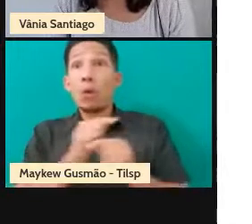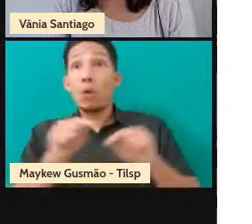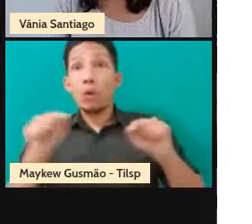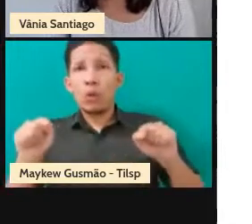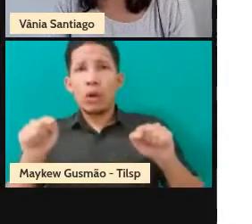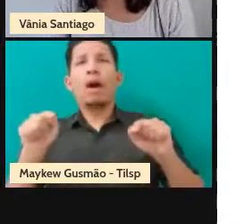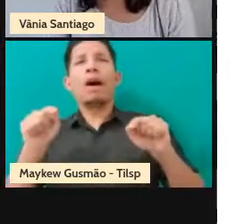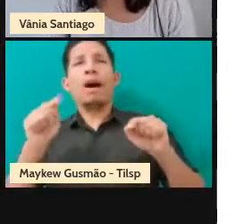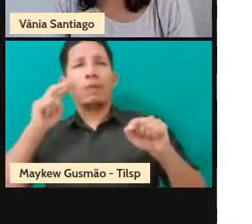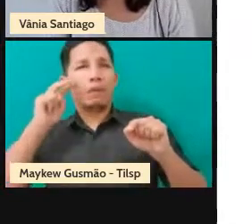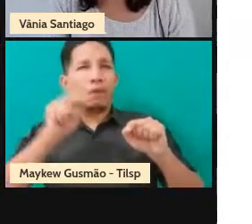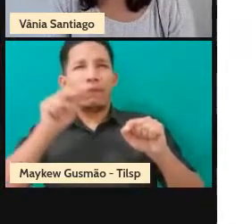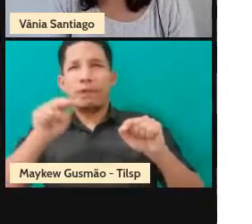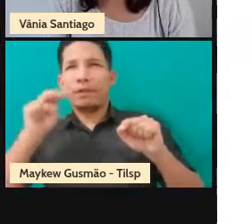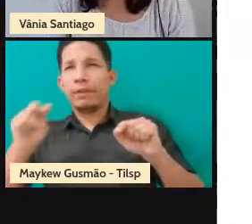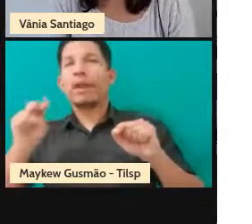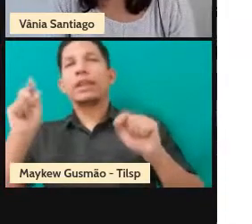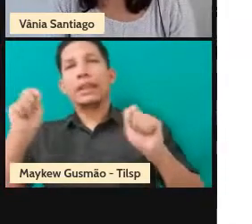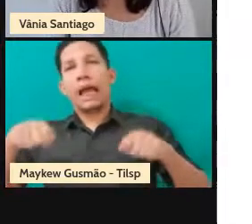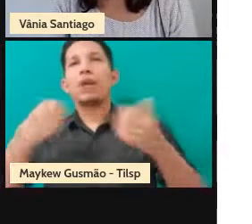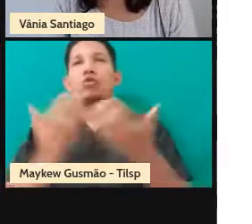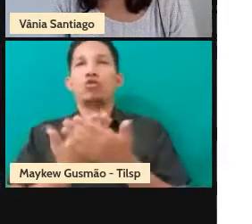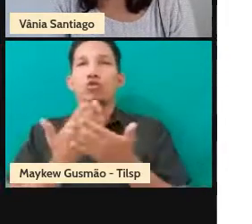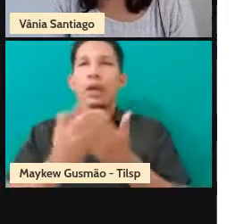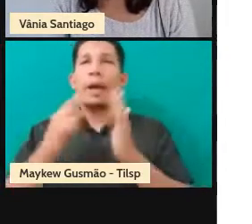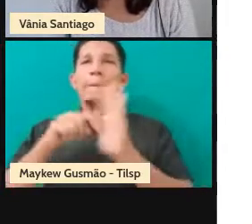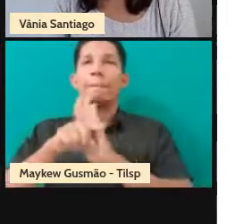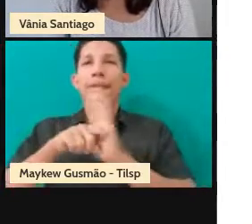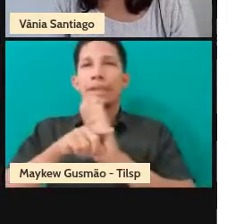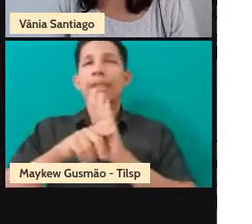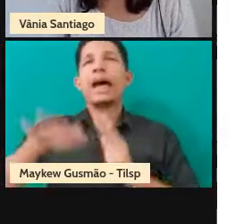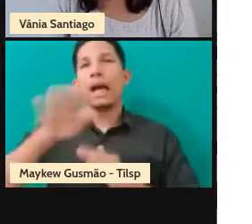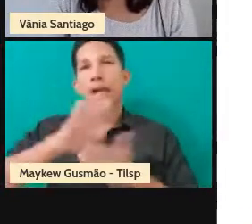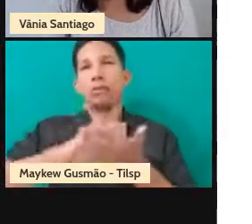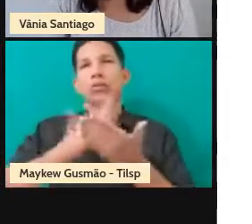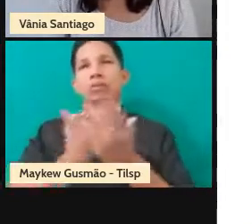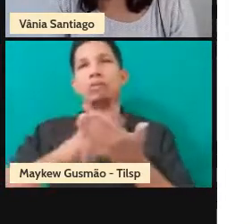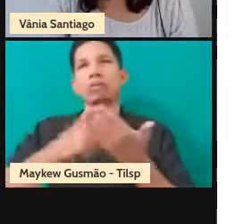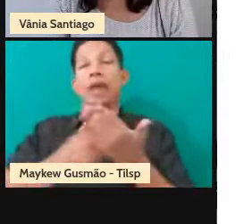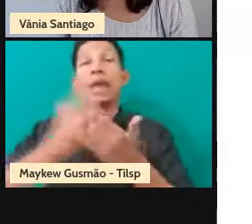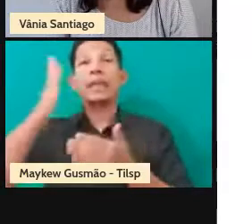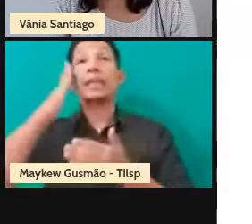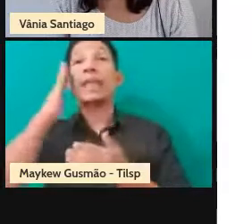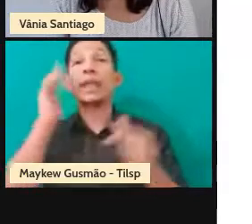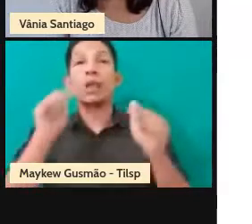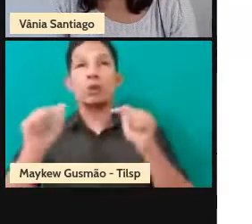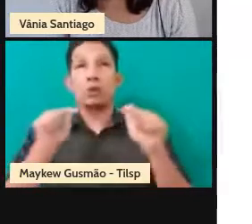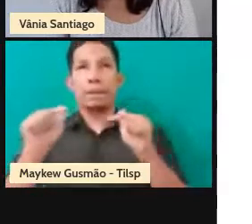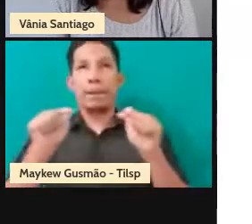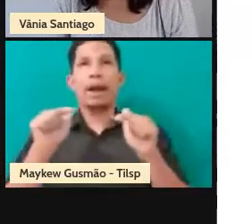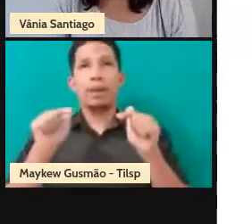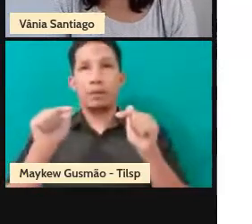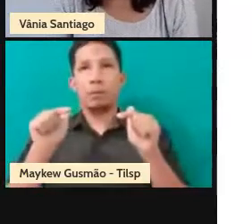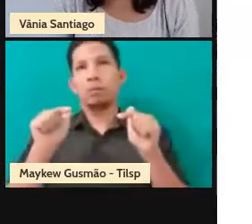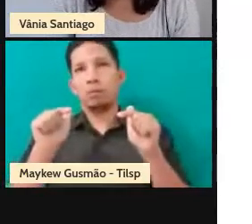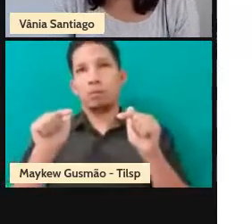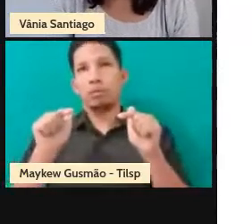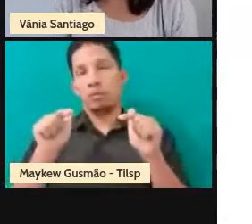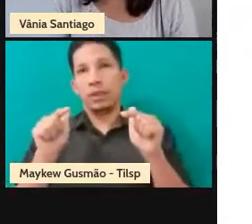da tradução e da interpretação de língua de sinais, entender a atividade a partir dessa dimensão